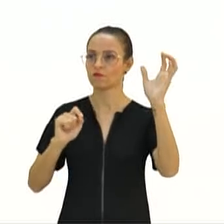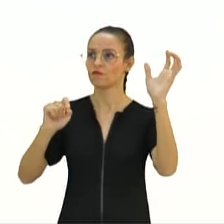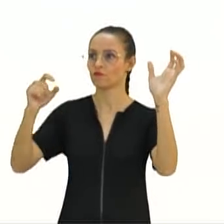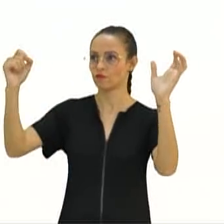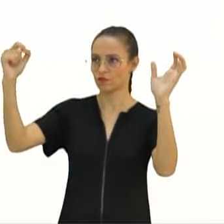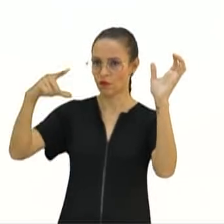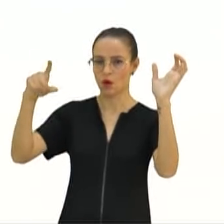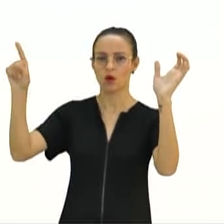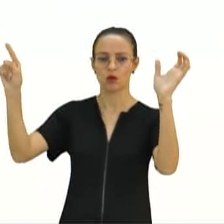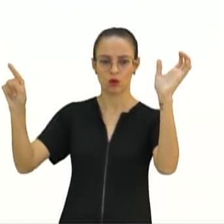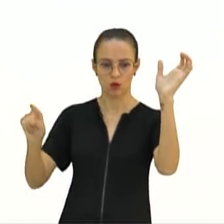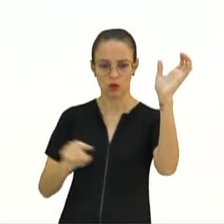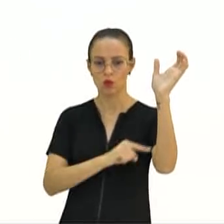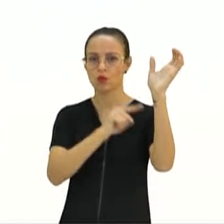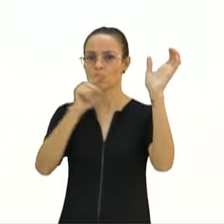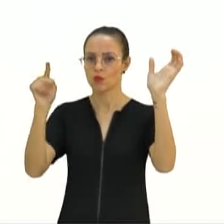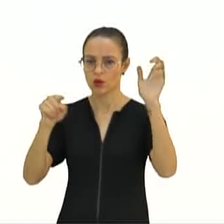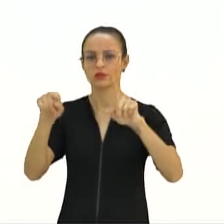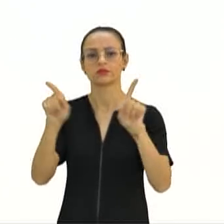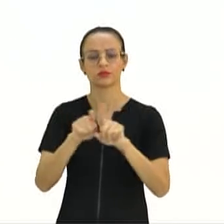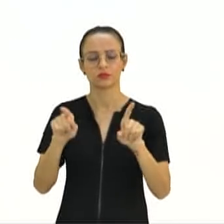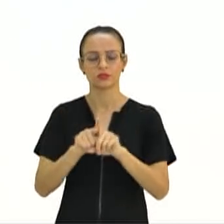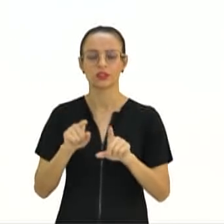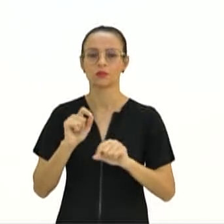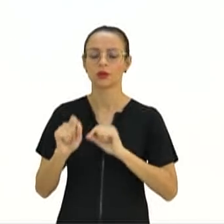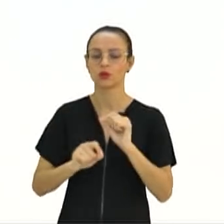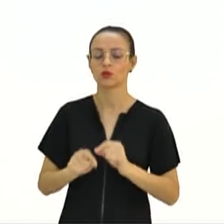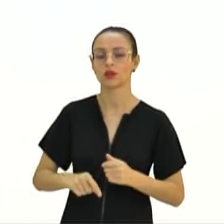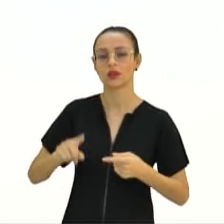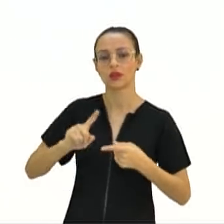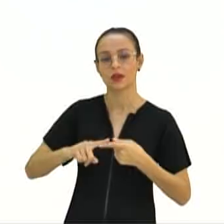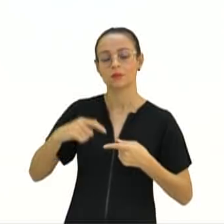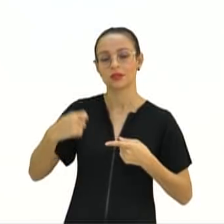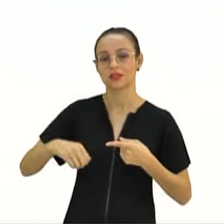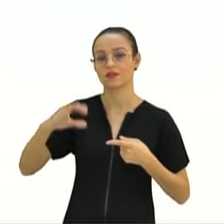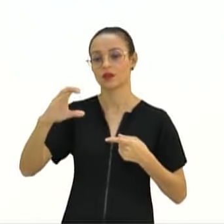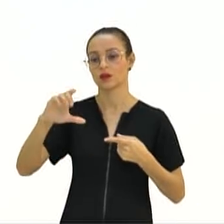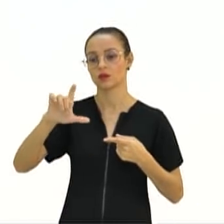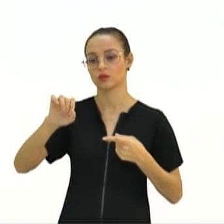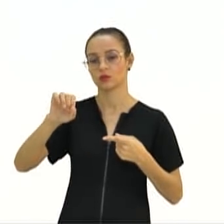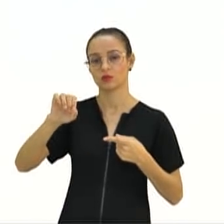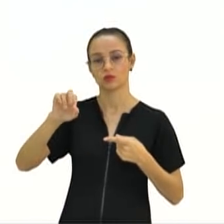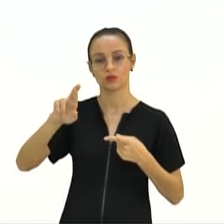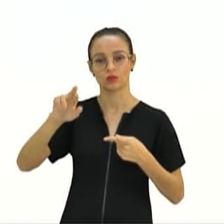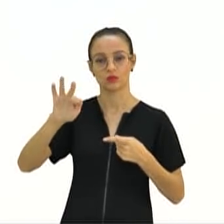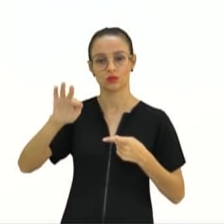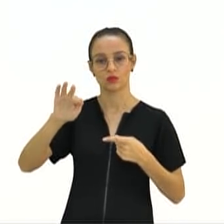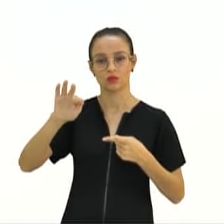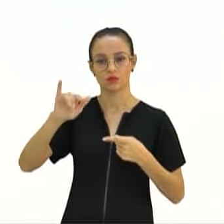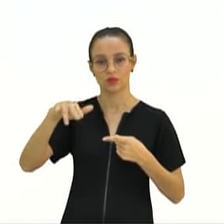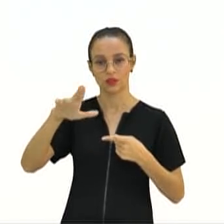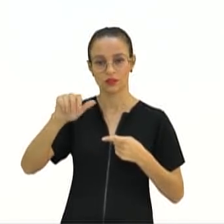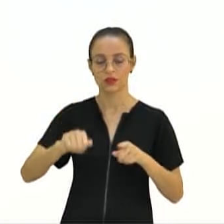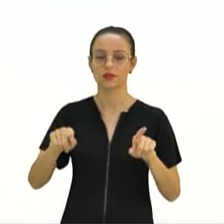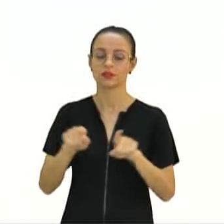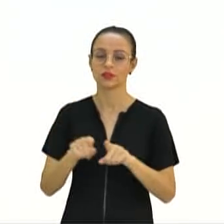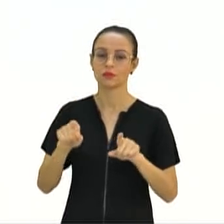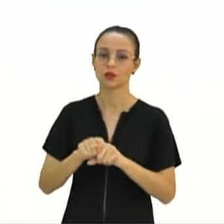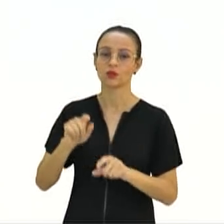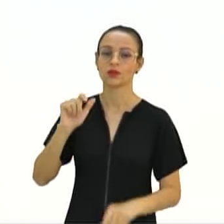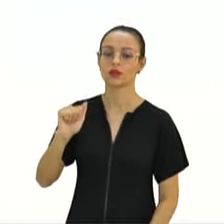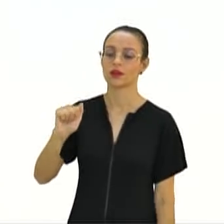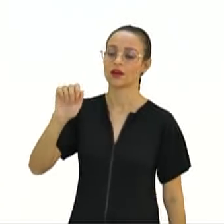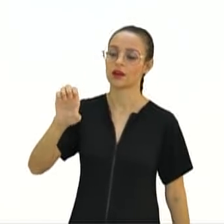como a gente conhece hoje, com a necessidade da clorofila, da luz solar, para produzir energia, e por fim os aeróbios, aqueles